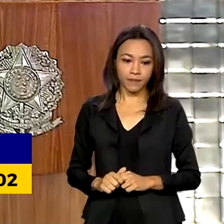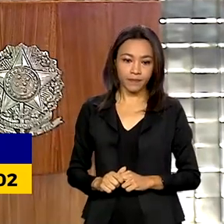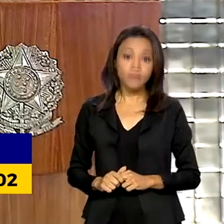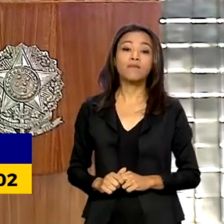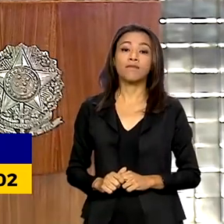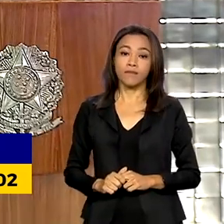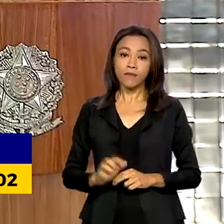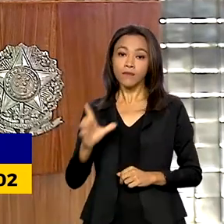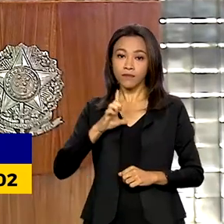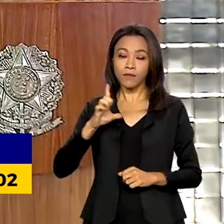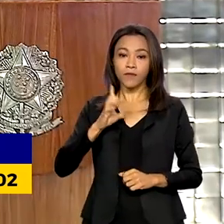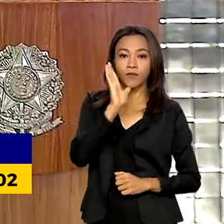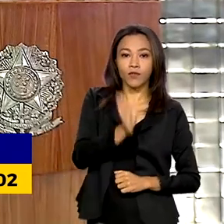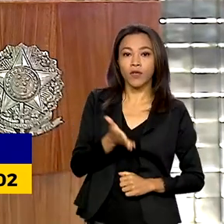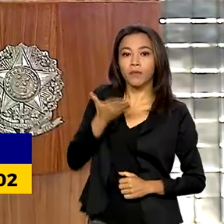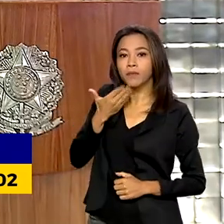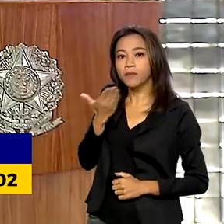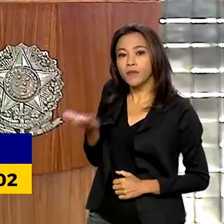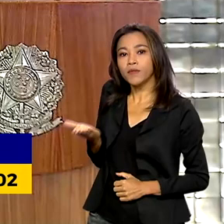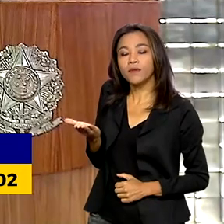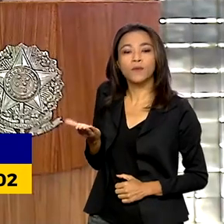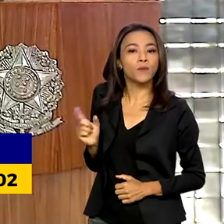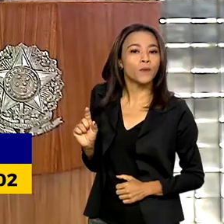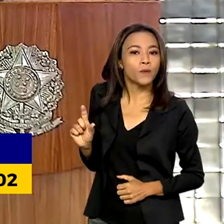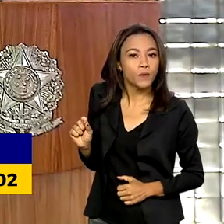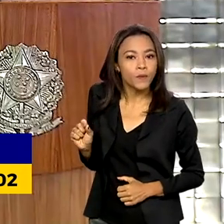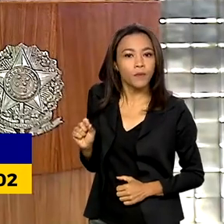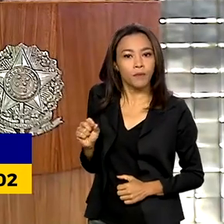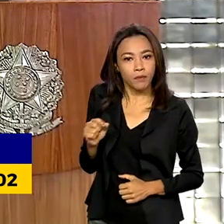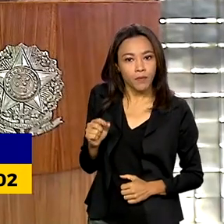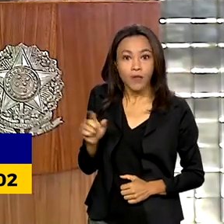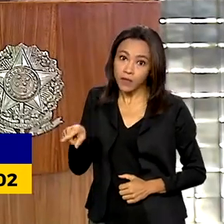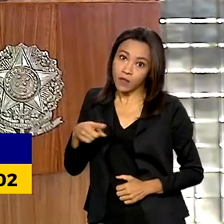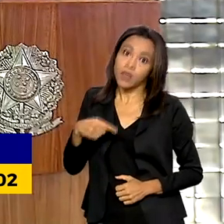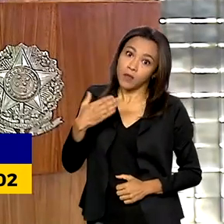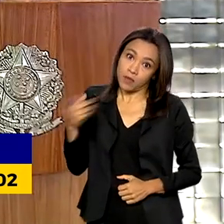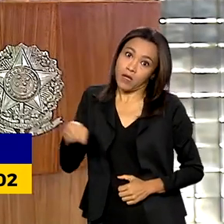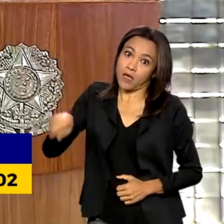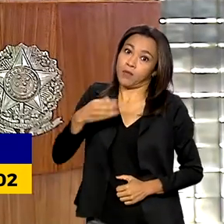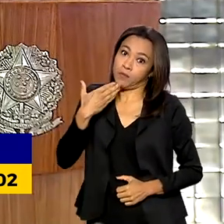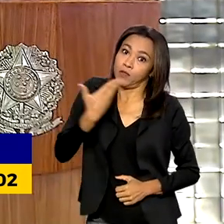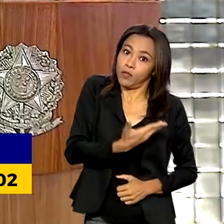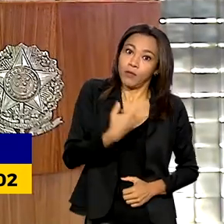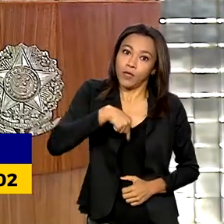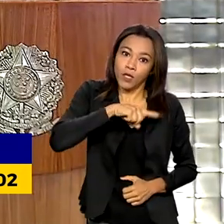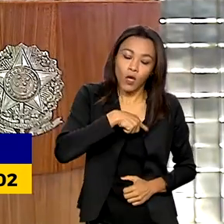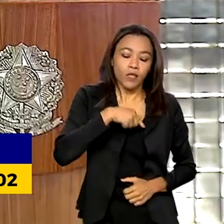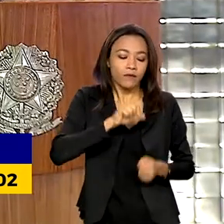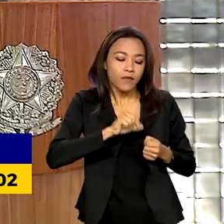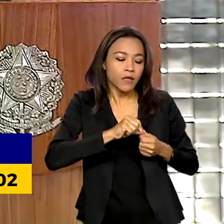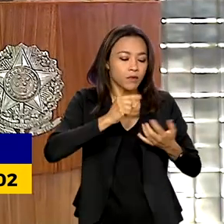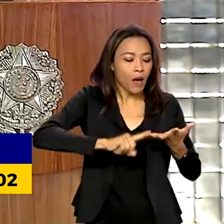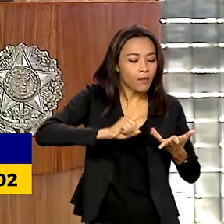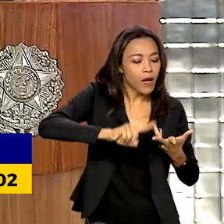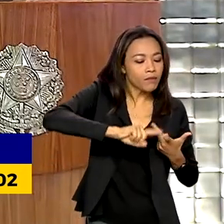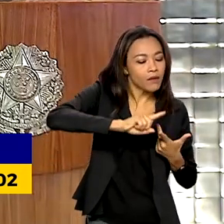E tínhamos pedido para que nós fizéssemos algum dever de casa, que fizemos, que tem a ver com as garantias